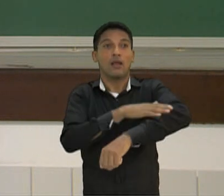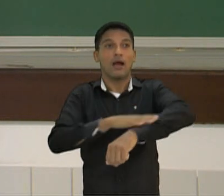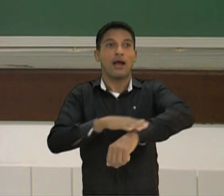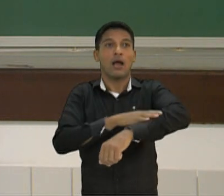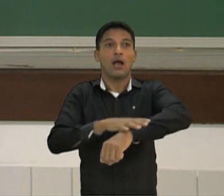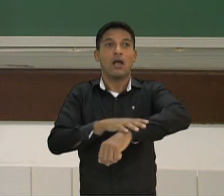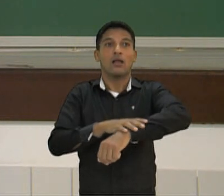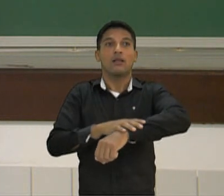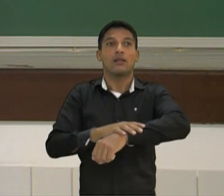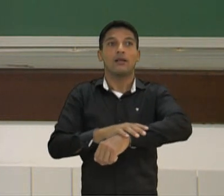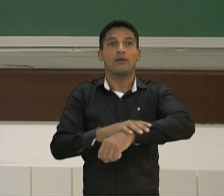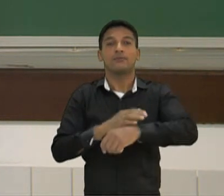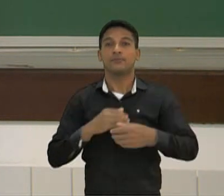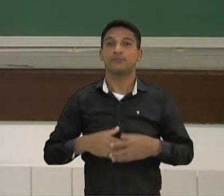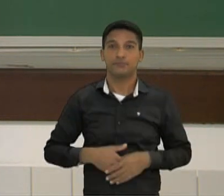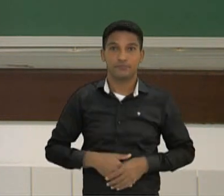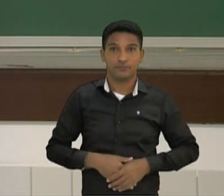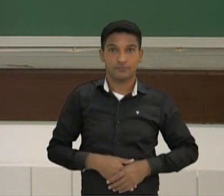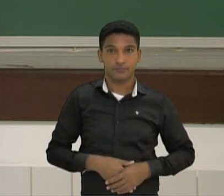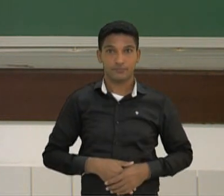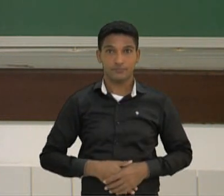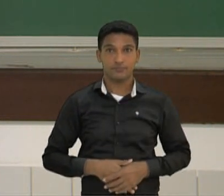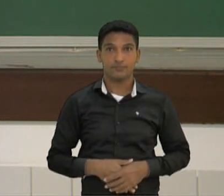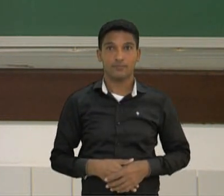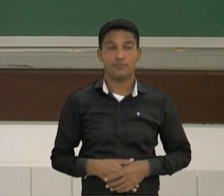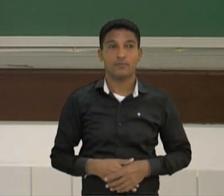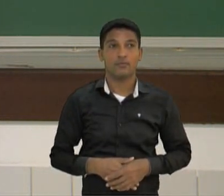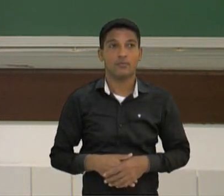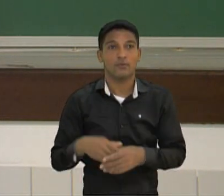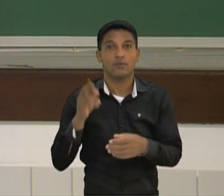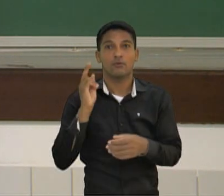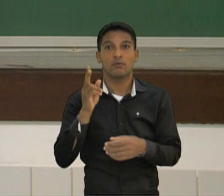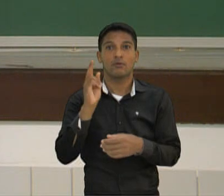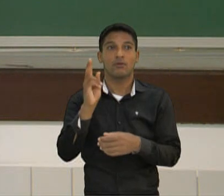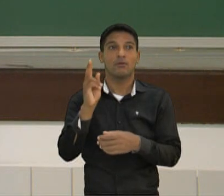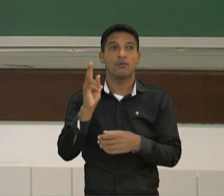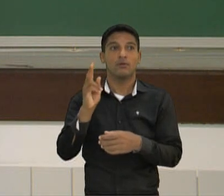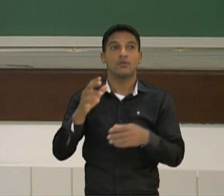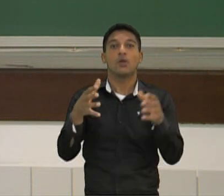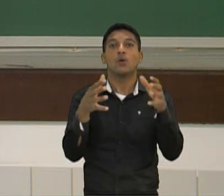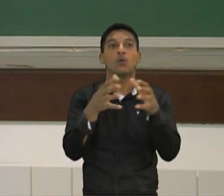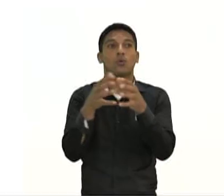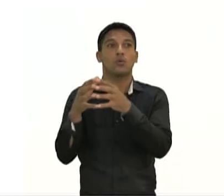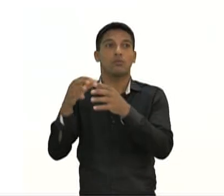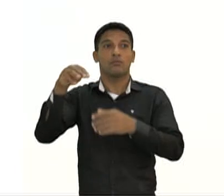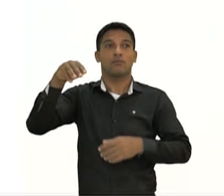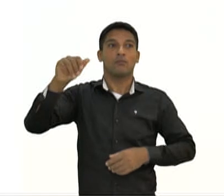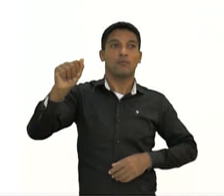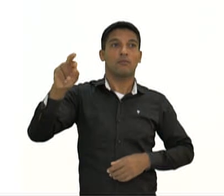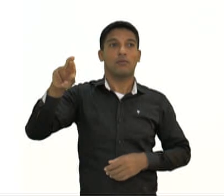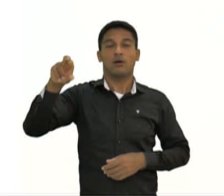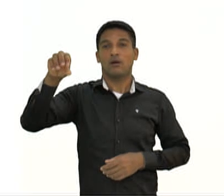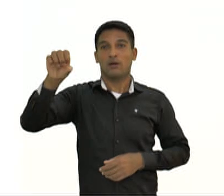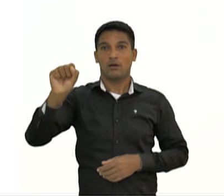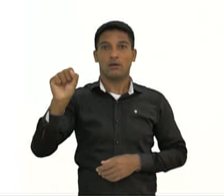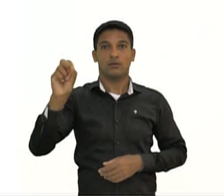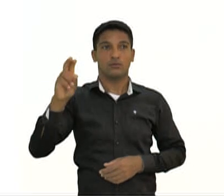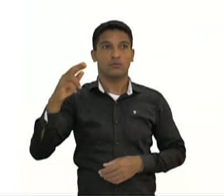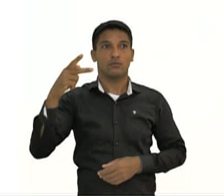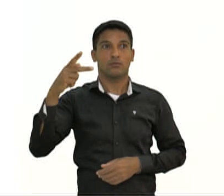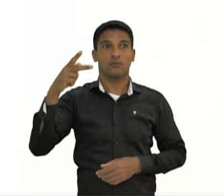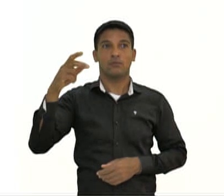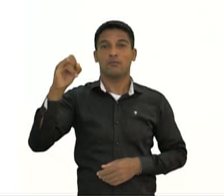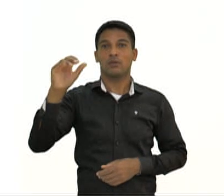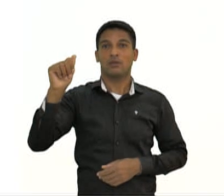mamíferos. Tudo bem? Continuando, nós vamos ter aqui também o grupo dos marsupiais, também chamados de metatérios,